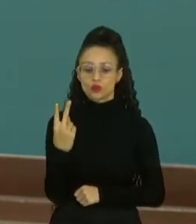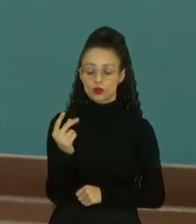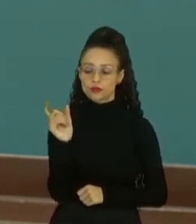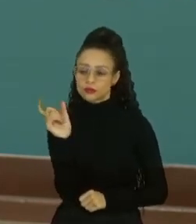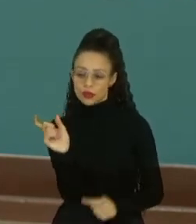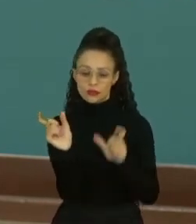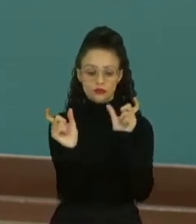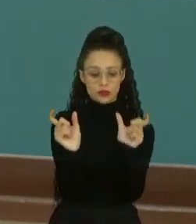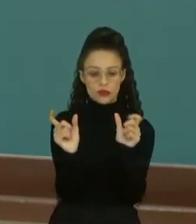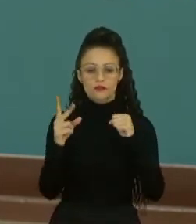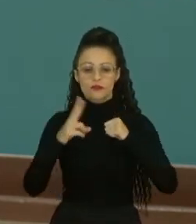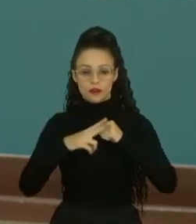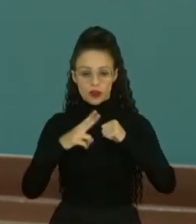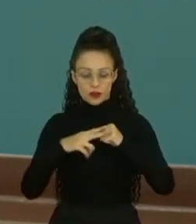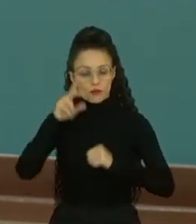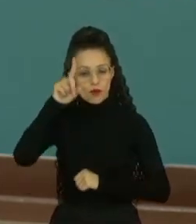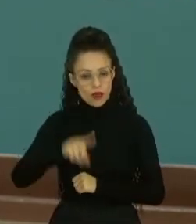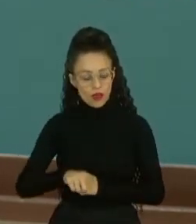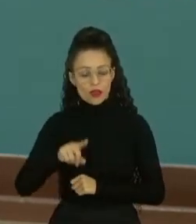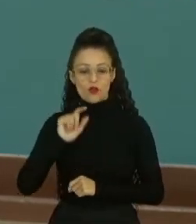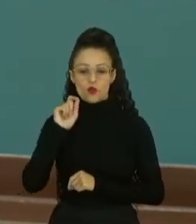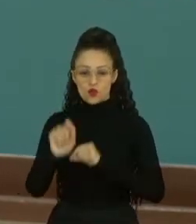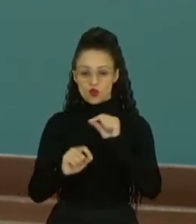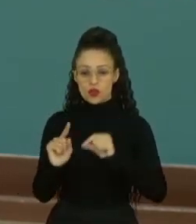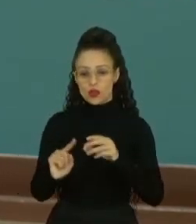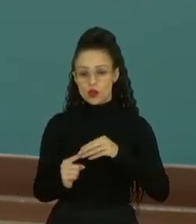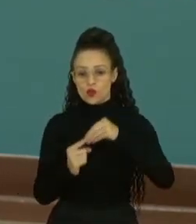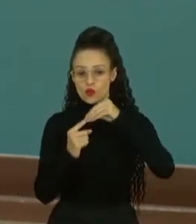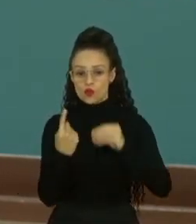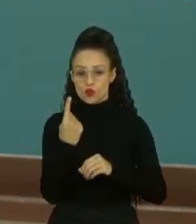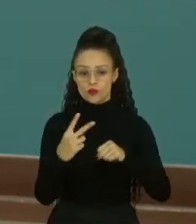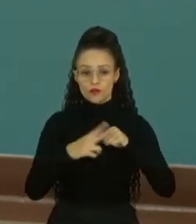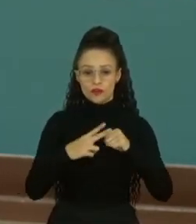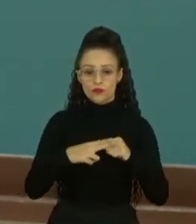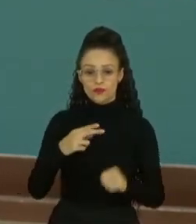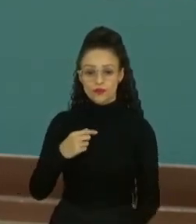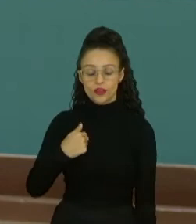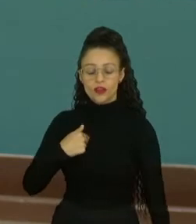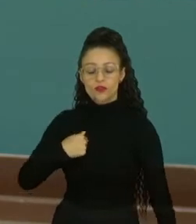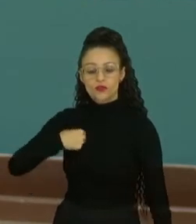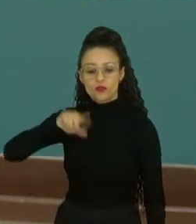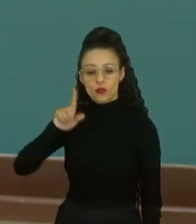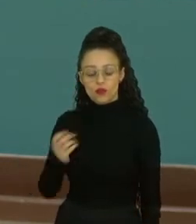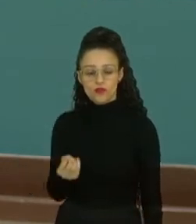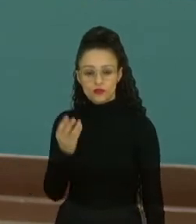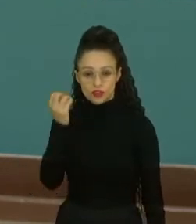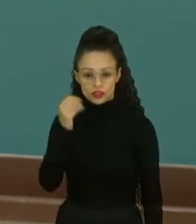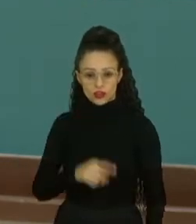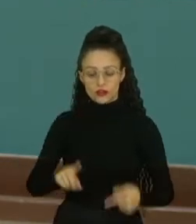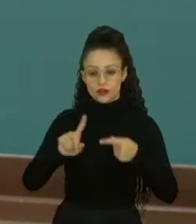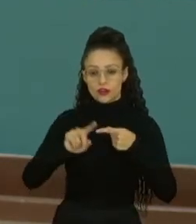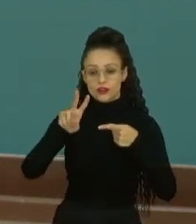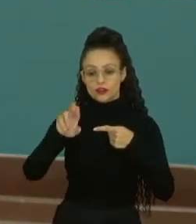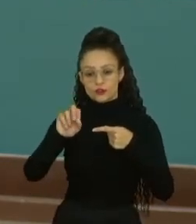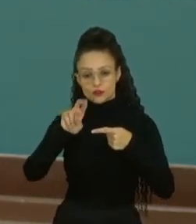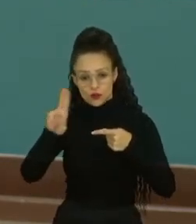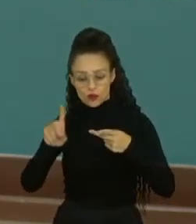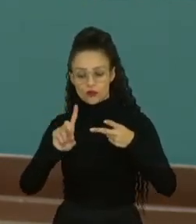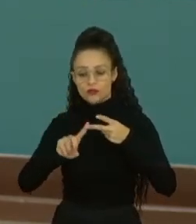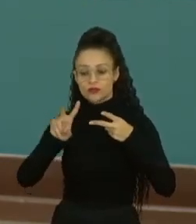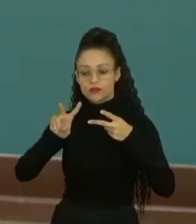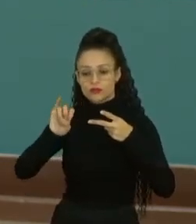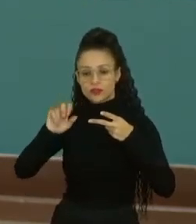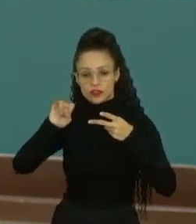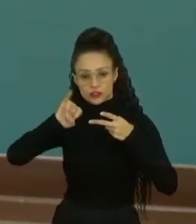um ao lado do outro, fazendo a função de um único verbo. Por exemplo, vou viajar. Vou e viajar são verbos.